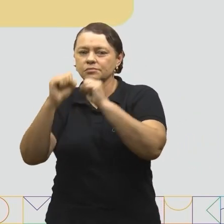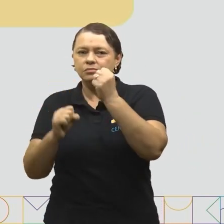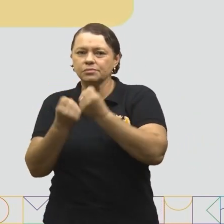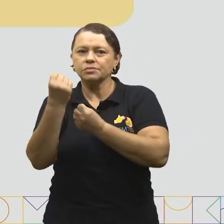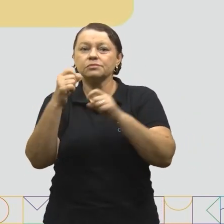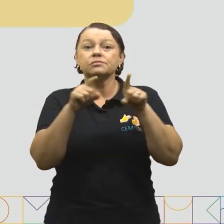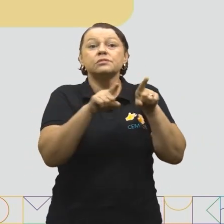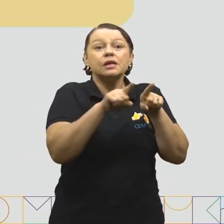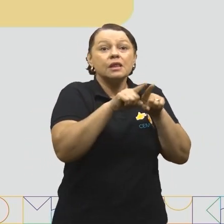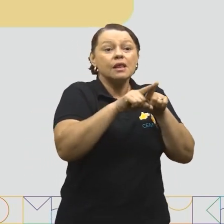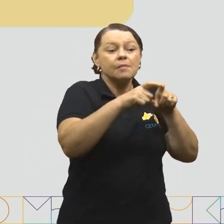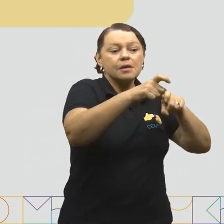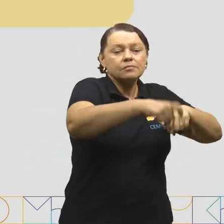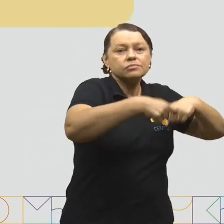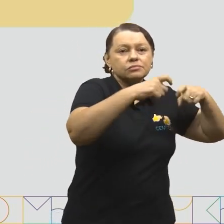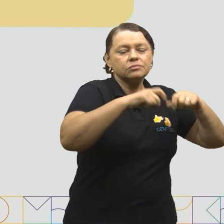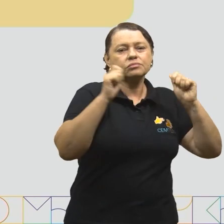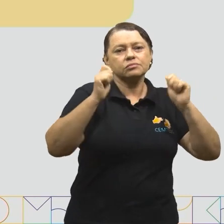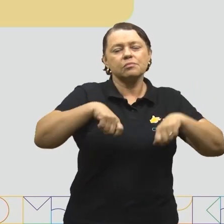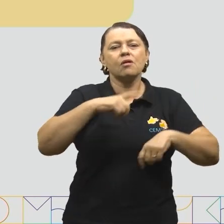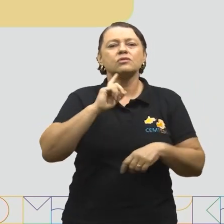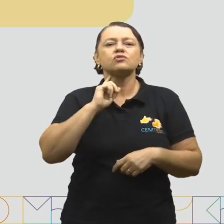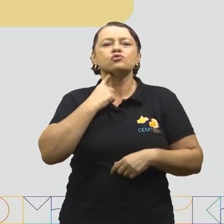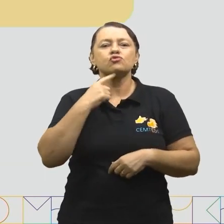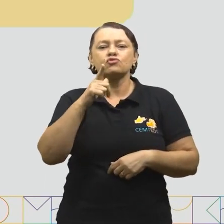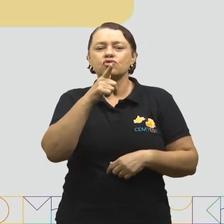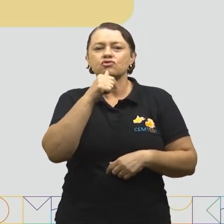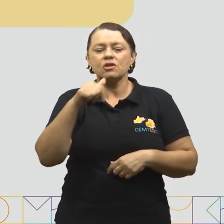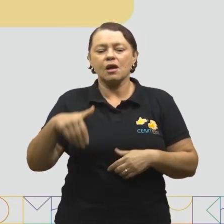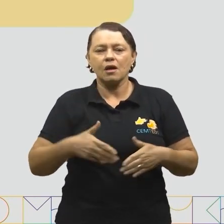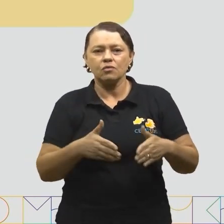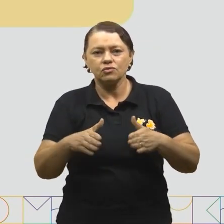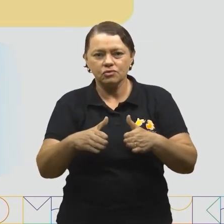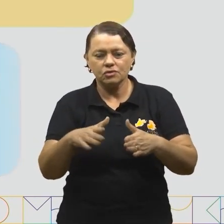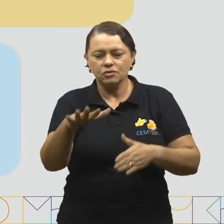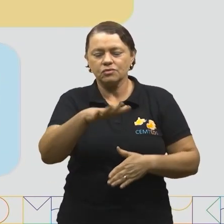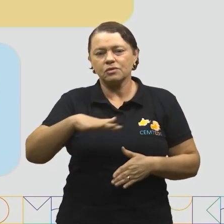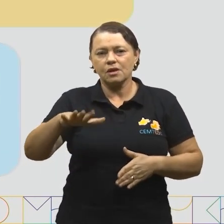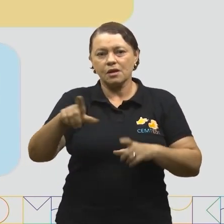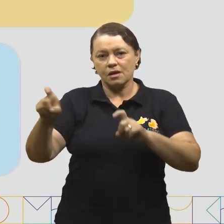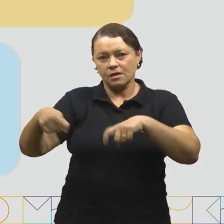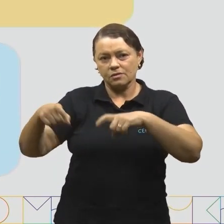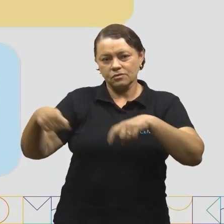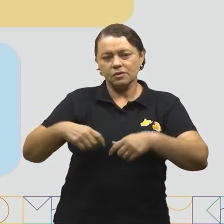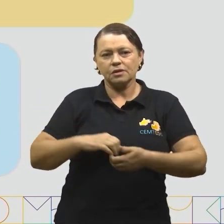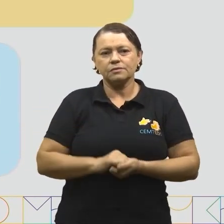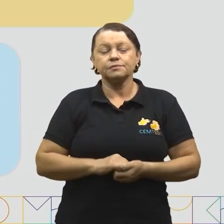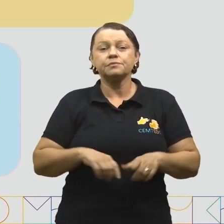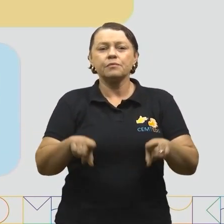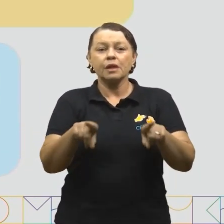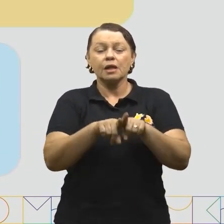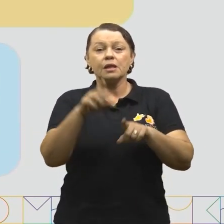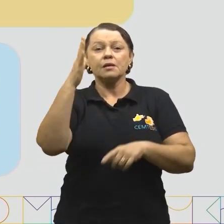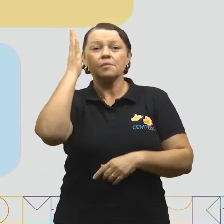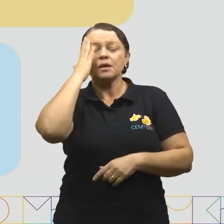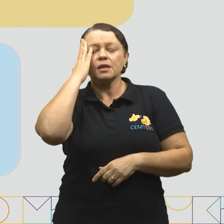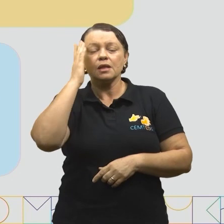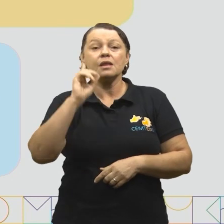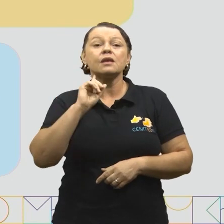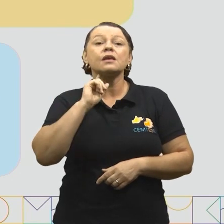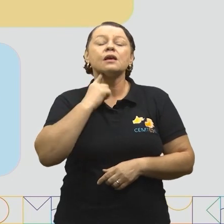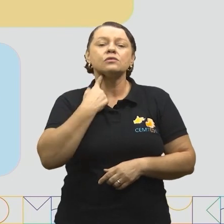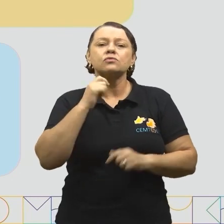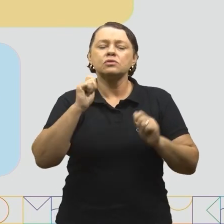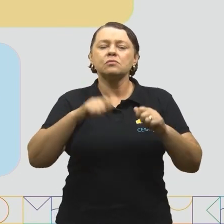agricultura podem contaminar os rios das áreas rurais. Foi possível também entender que a poluição pode gerar